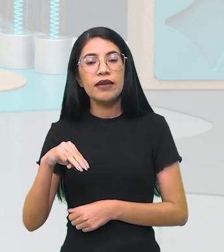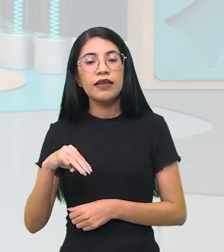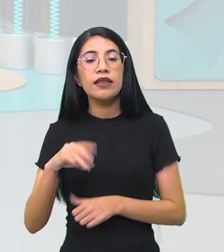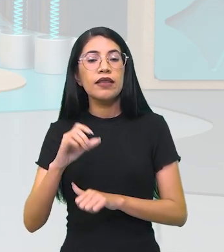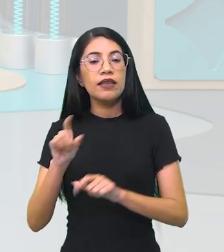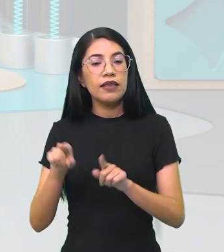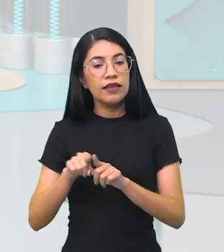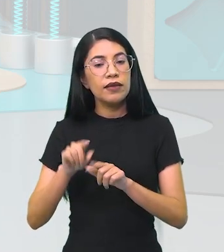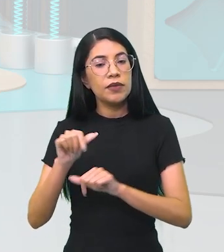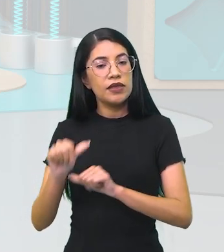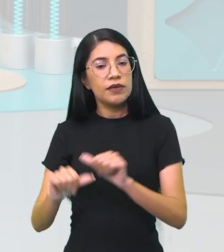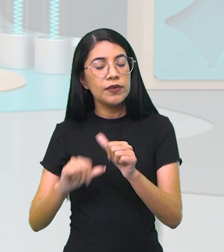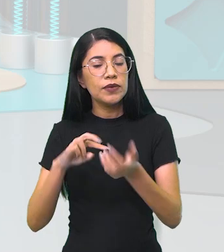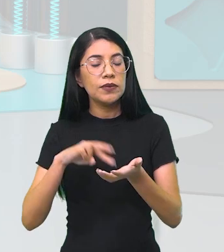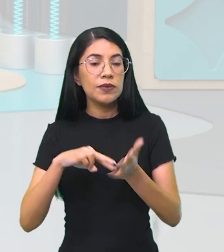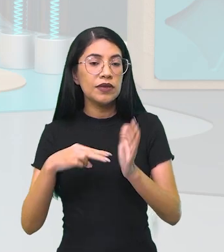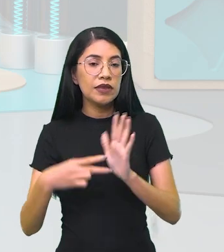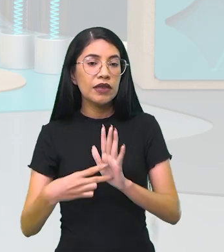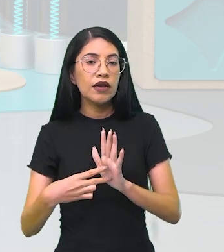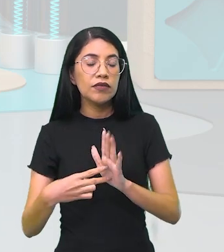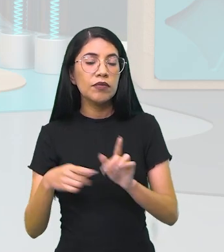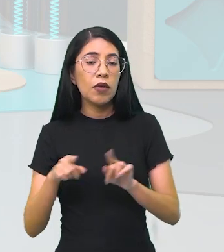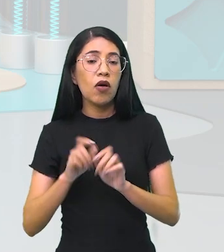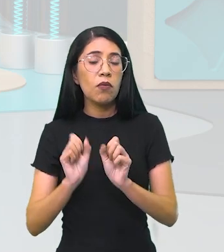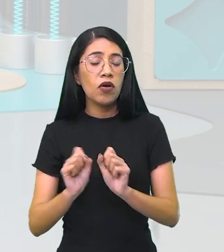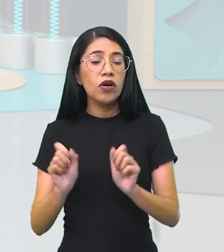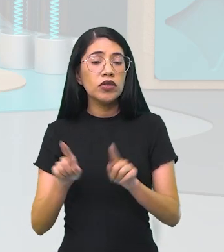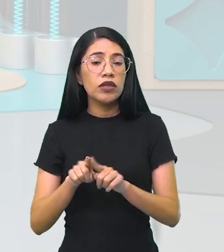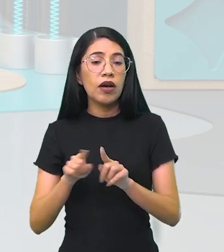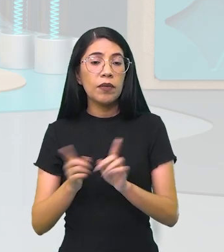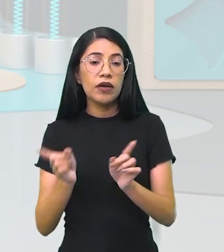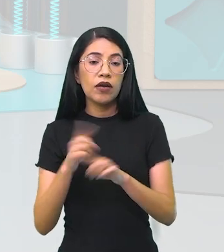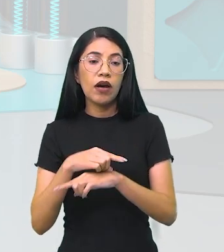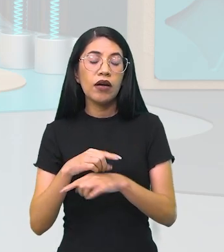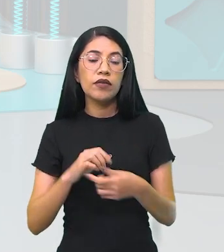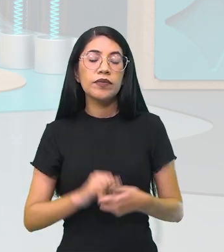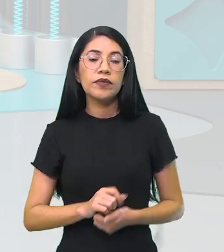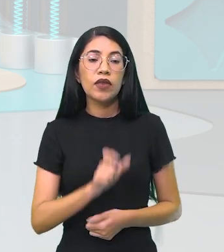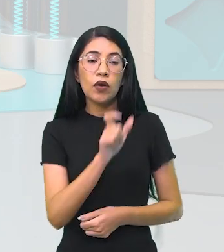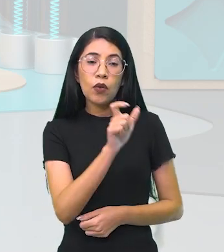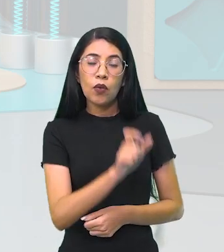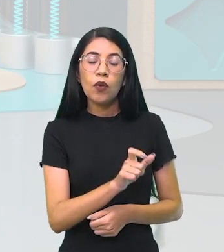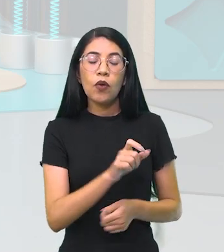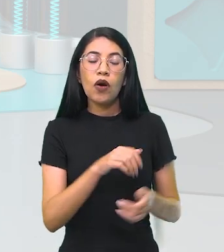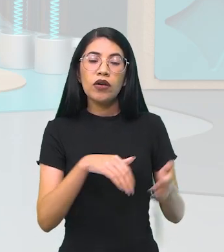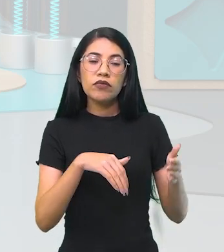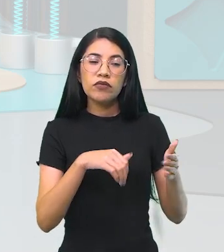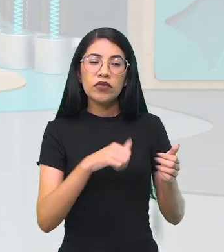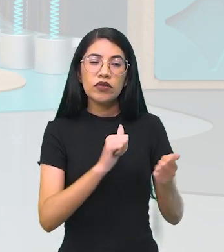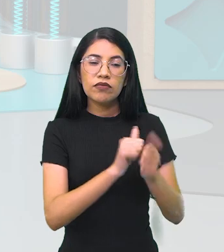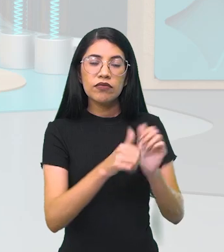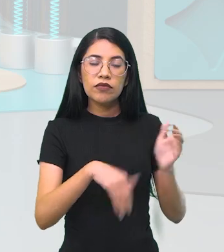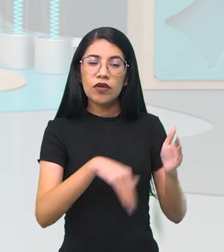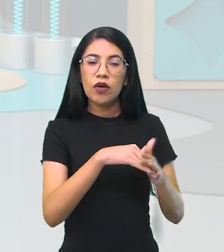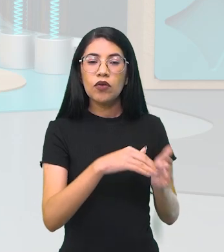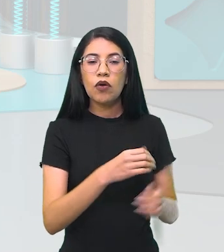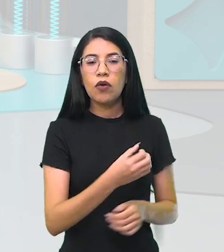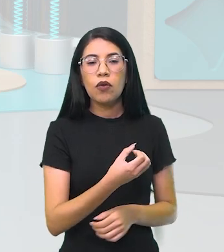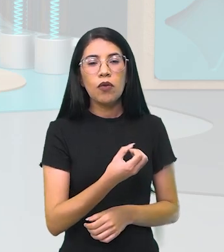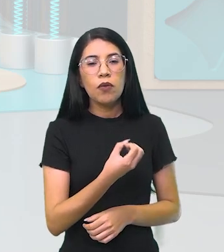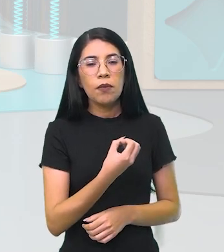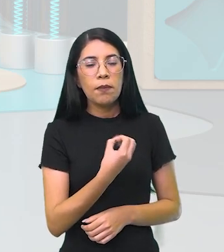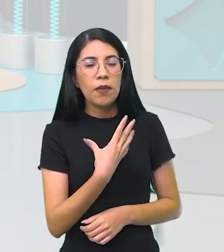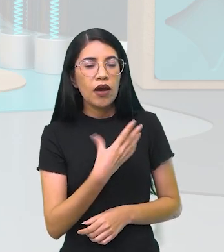também alterar o sentido aí, né? Eu posso trocar. O ponta esquerda chutou pouco bem